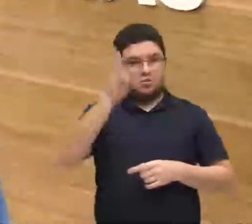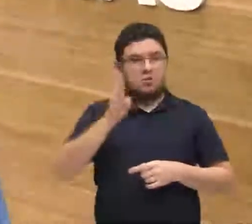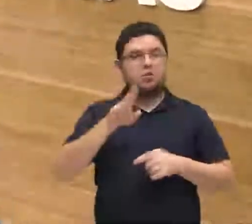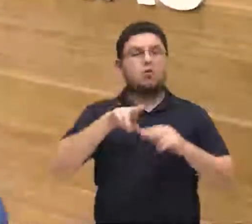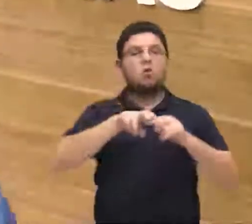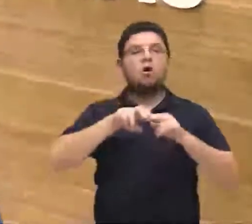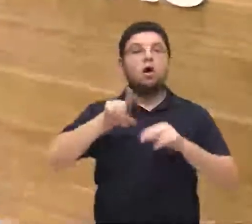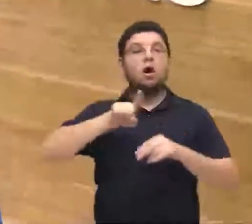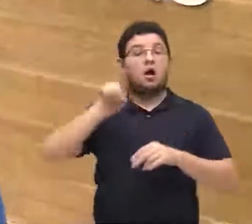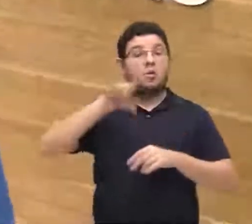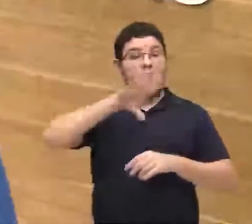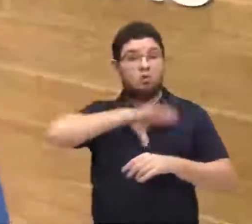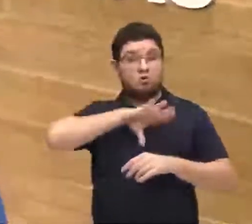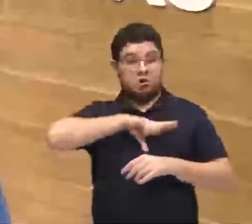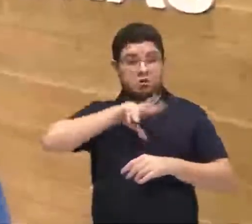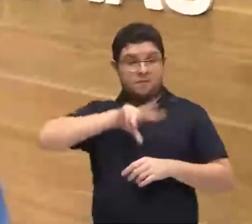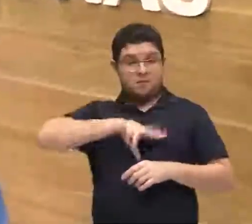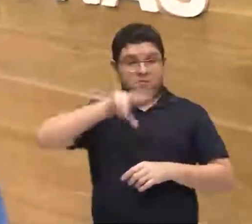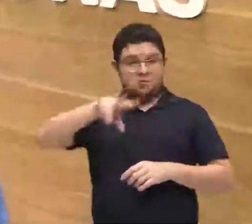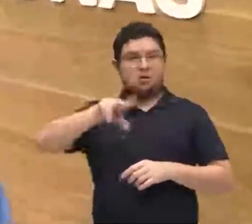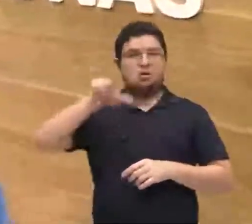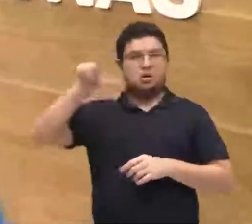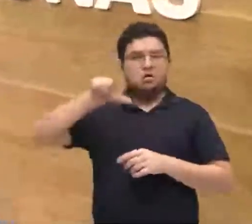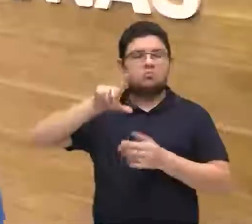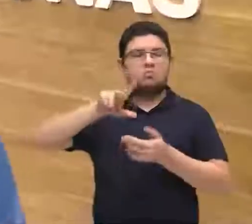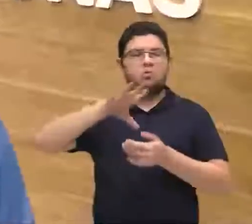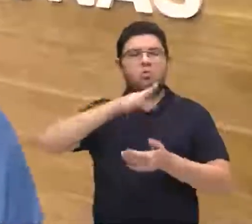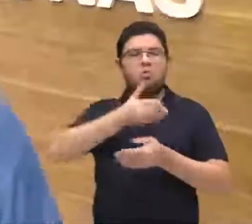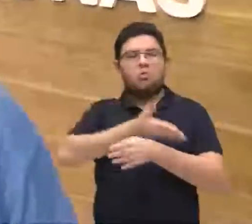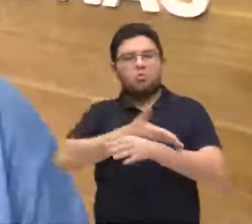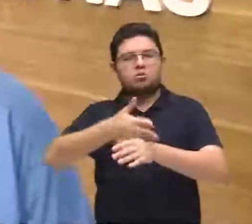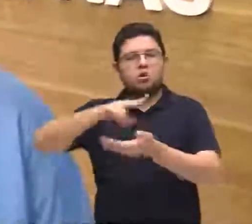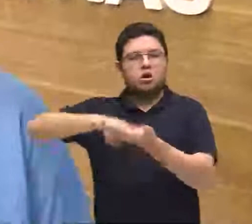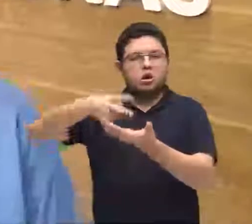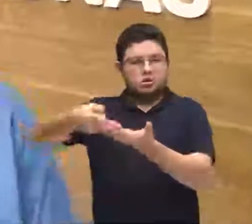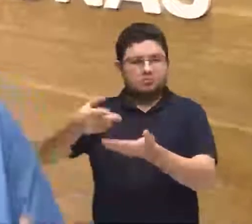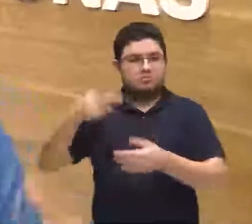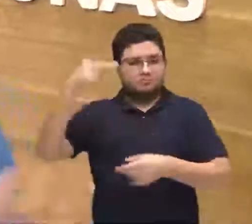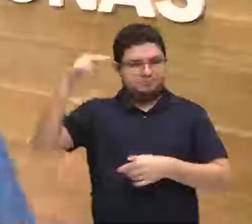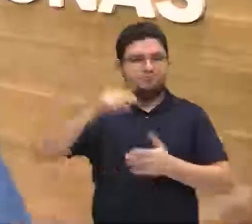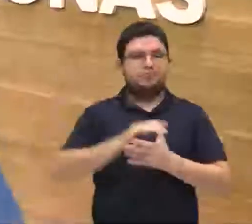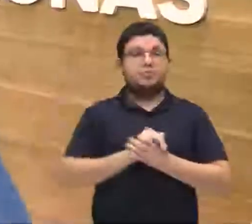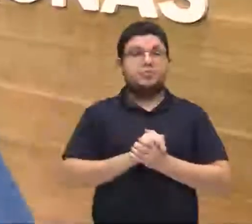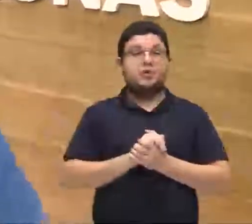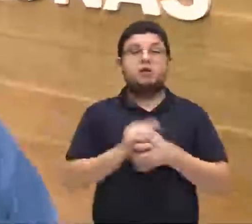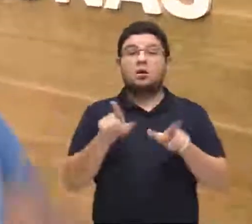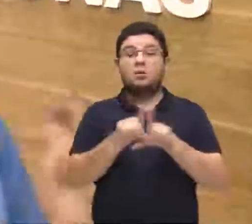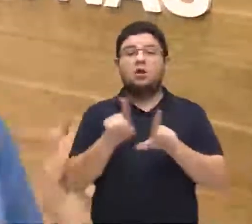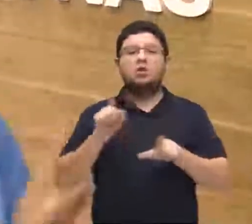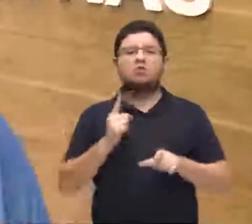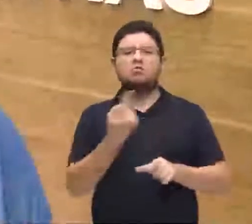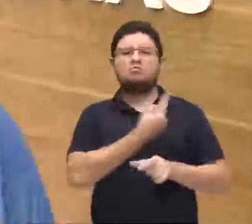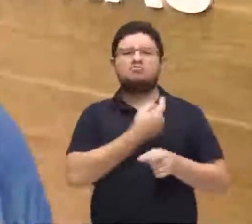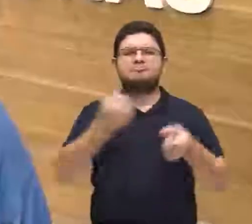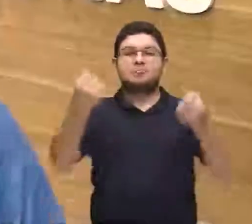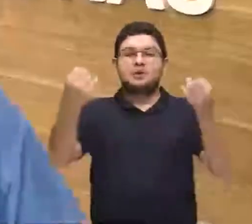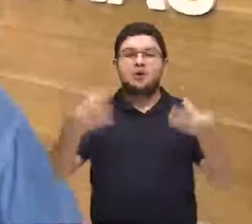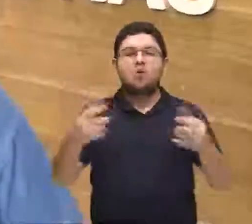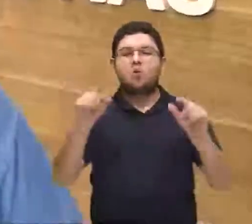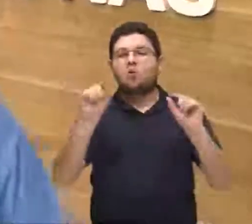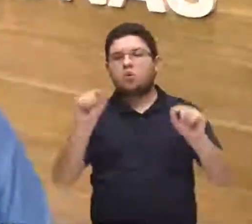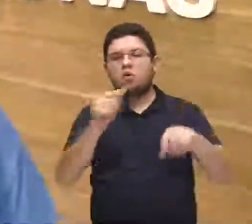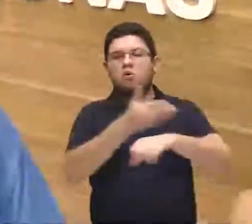o costume é traduzir esses termos, né? E a gente também pode citar a questão do, vamos dizer assim, do modismo, entre